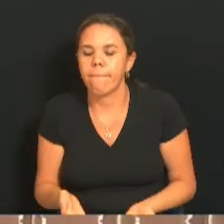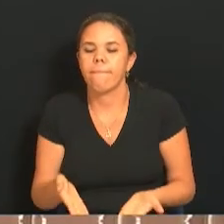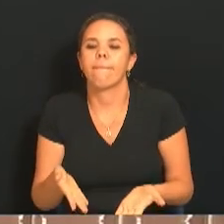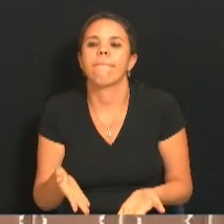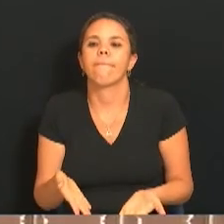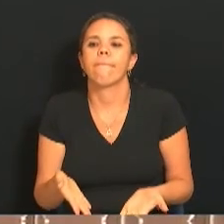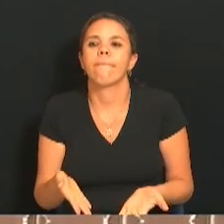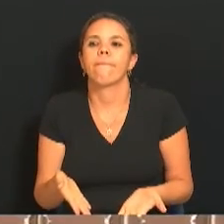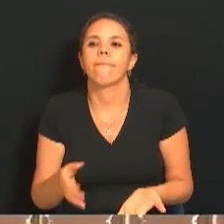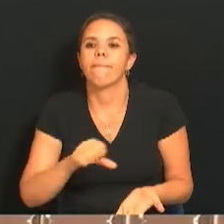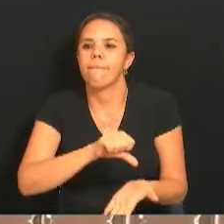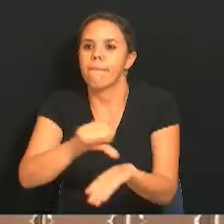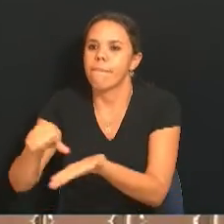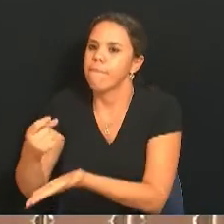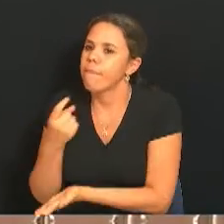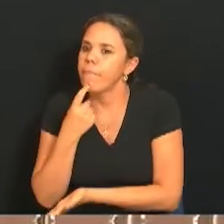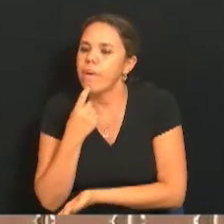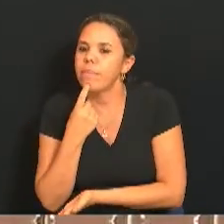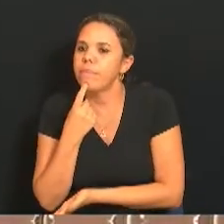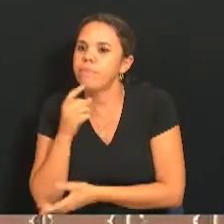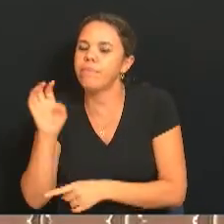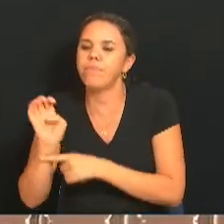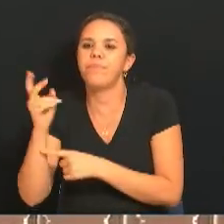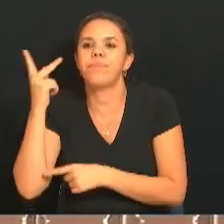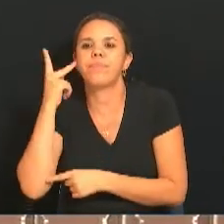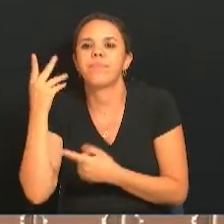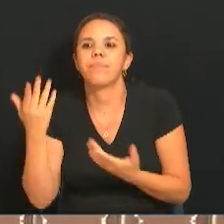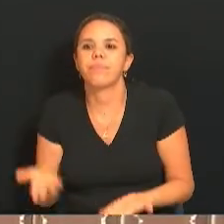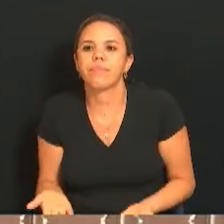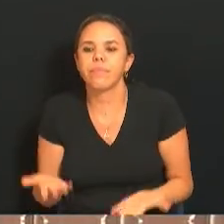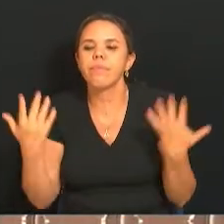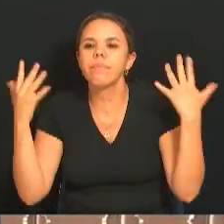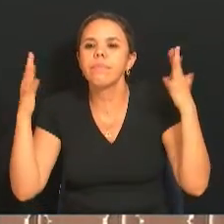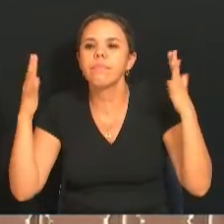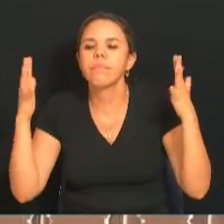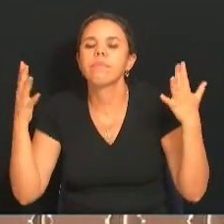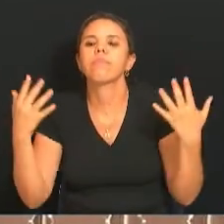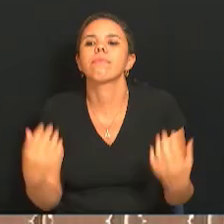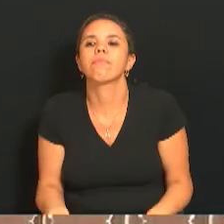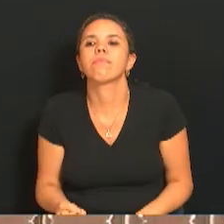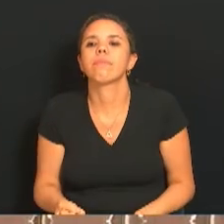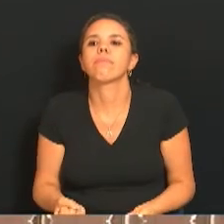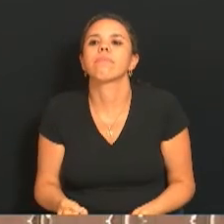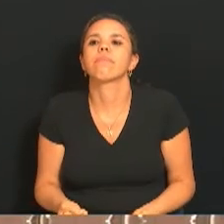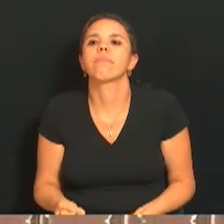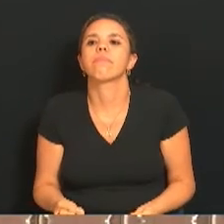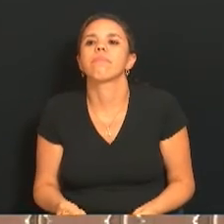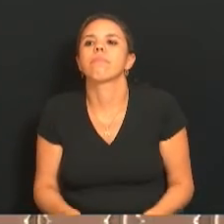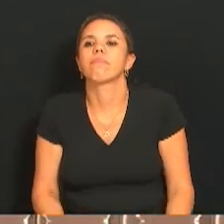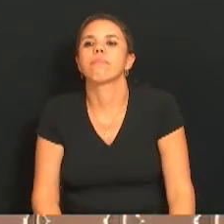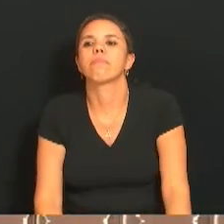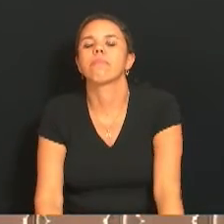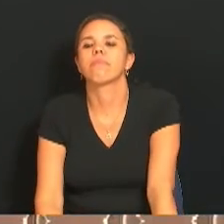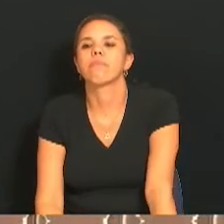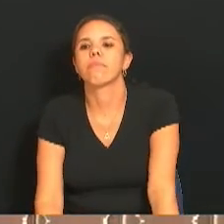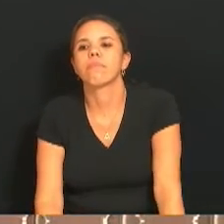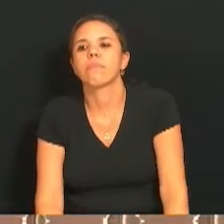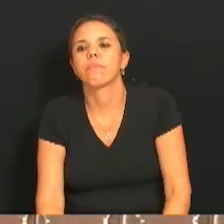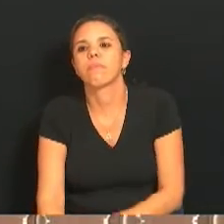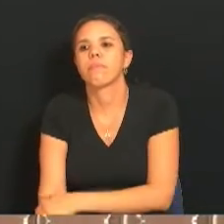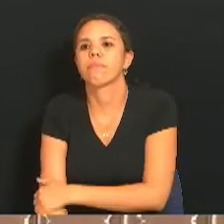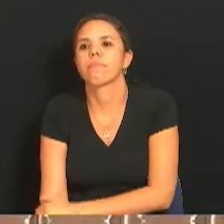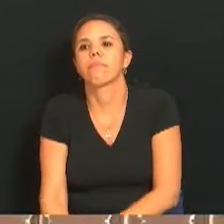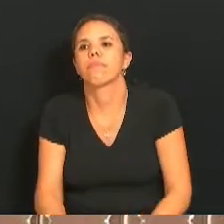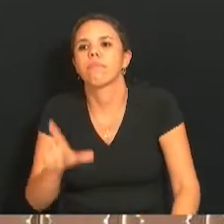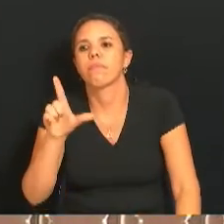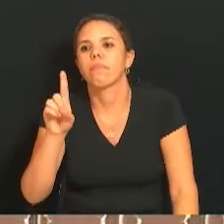da região de Campinas, mas do estado de São Paulo. Mas parabéns por assumir essa condição. Eu vou passar agora para a nossa comandante